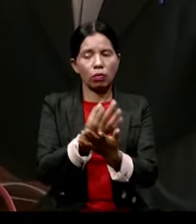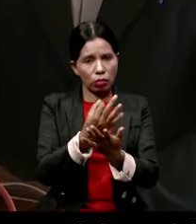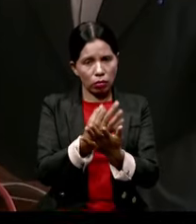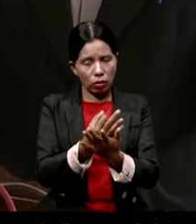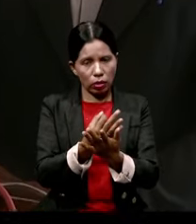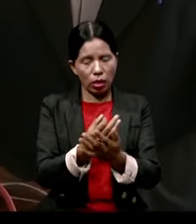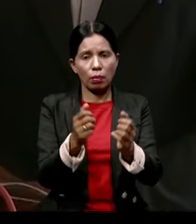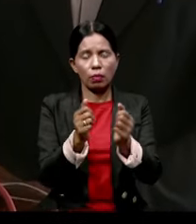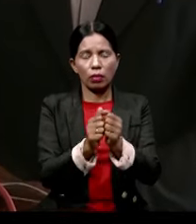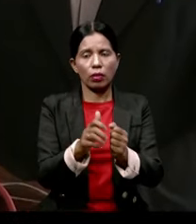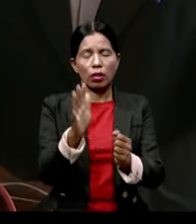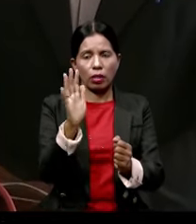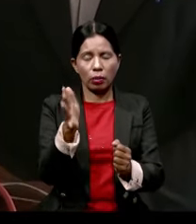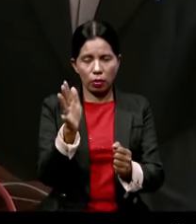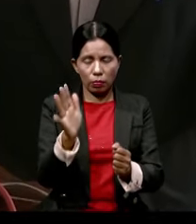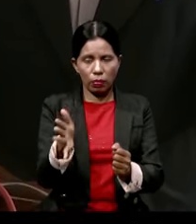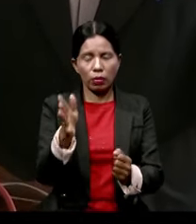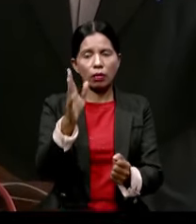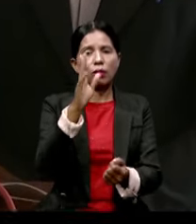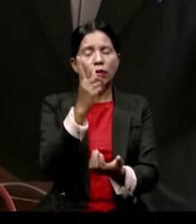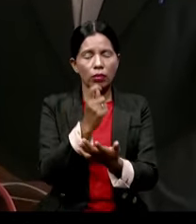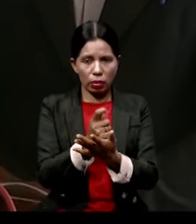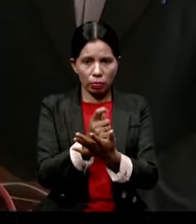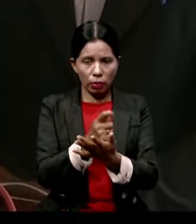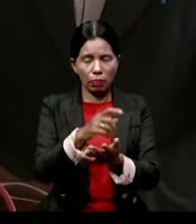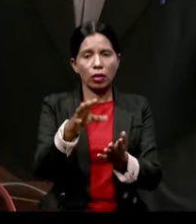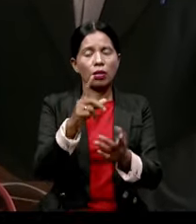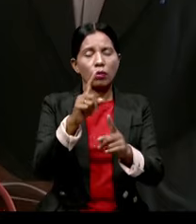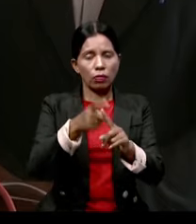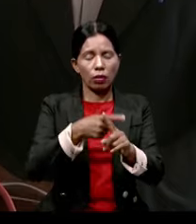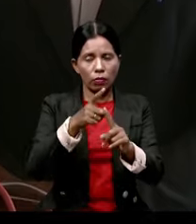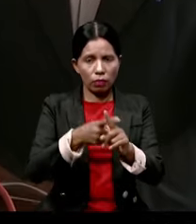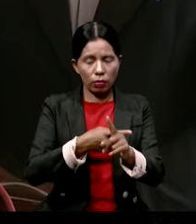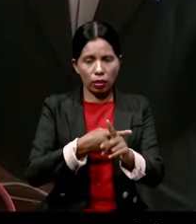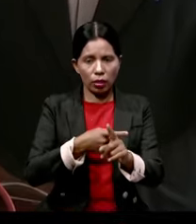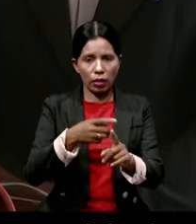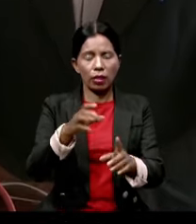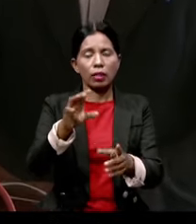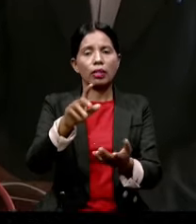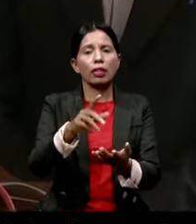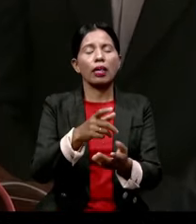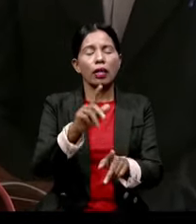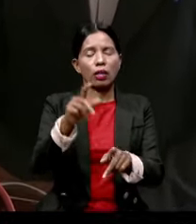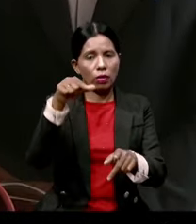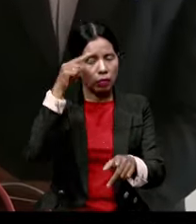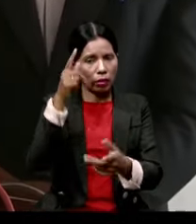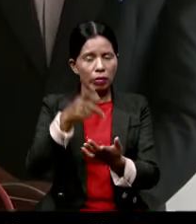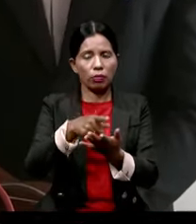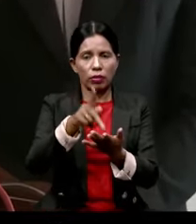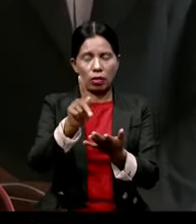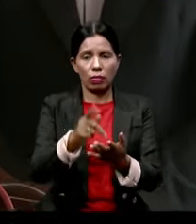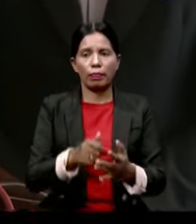mil resin maka fulan sim salário significa katak ita iha hala por volta de 20 mil dan sana